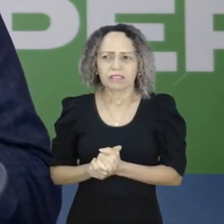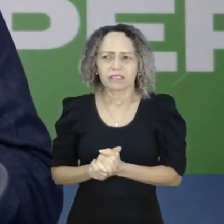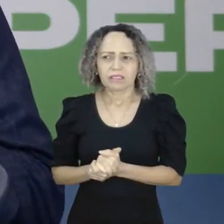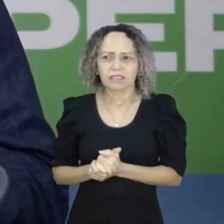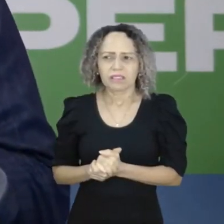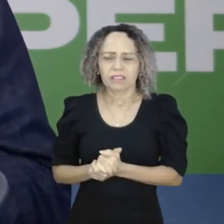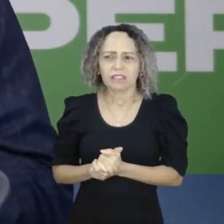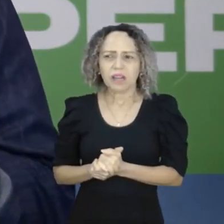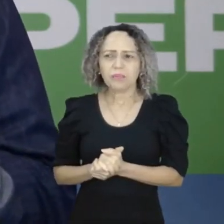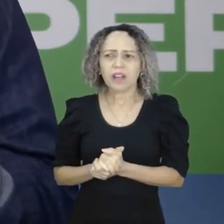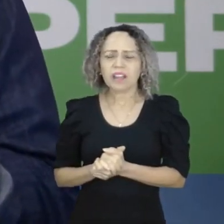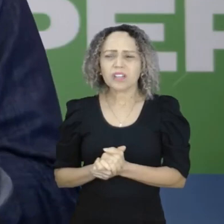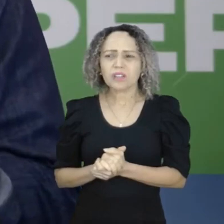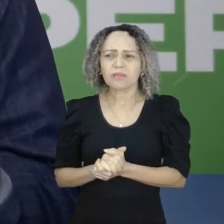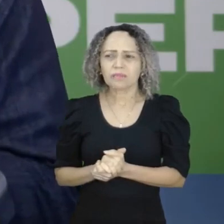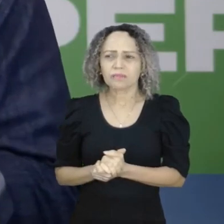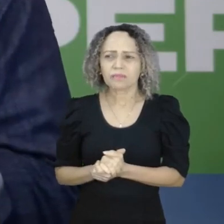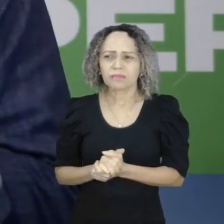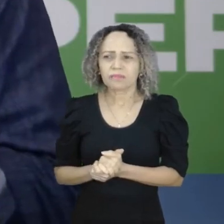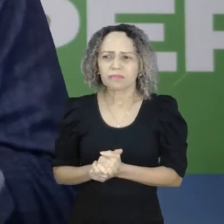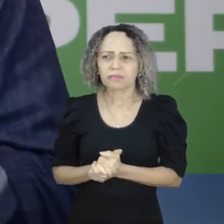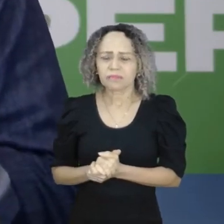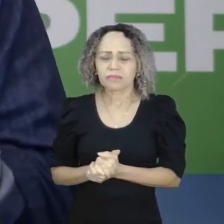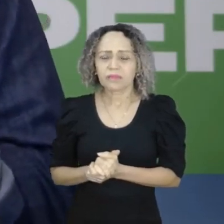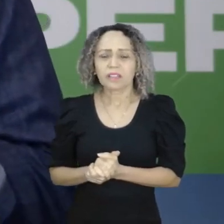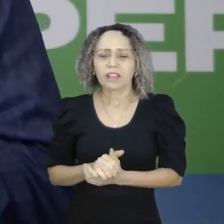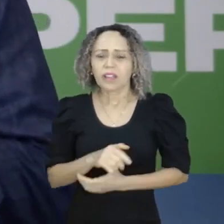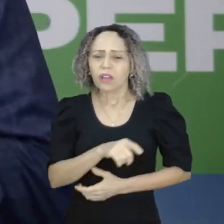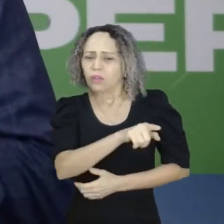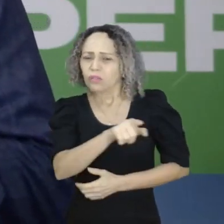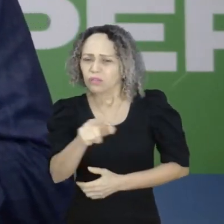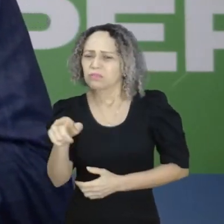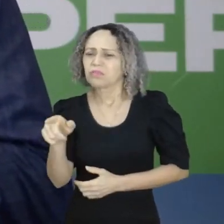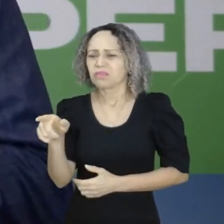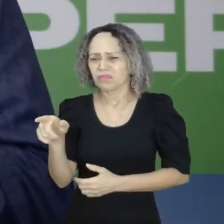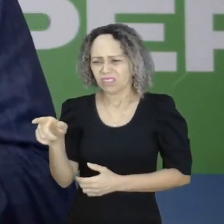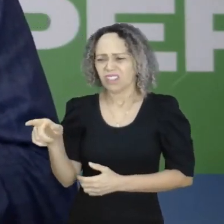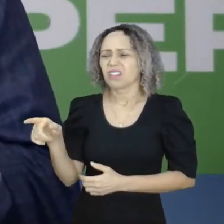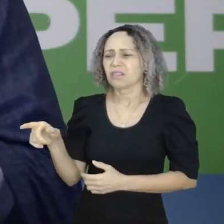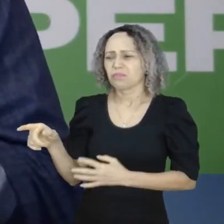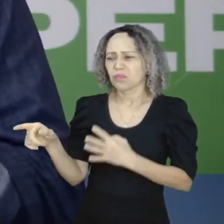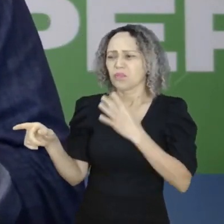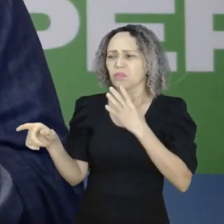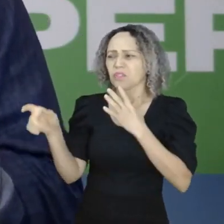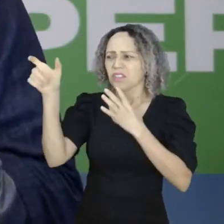Olha, eu acho que todo mundo já conhece o presidente da República.